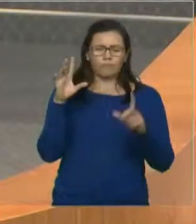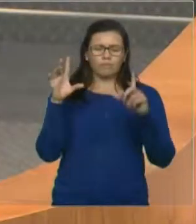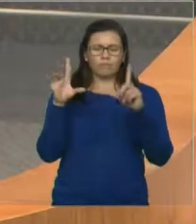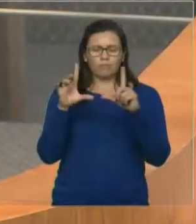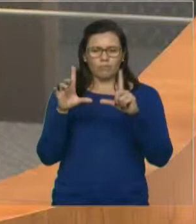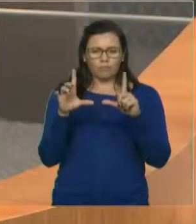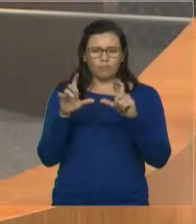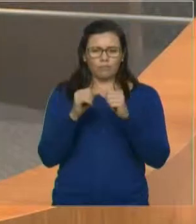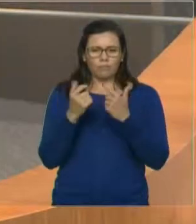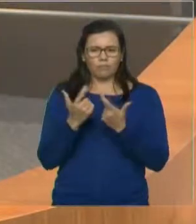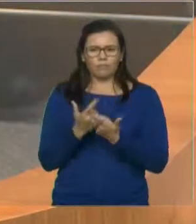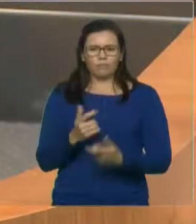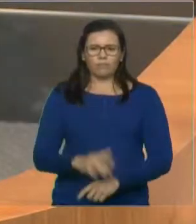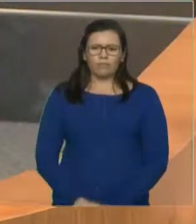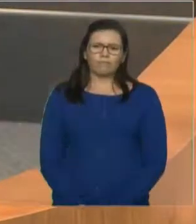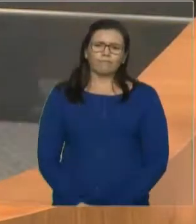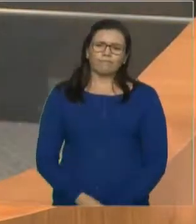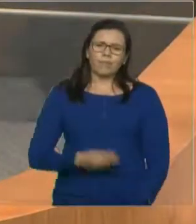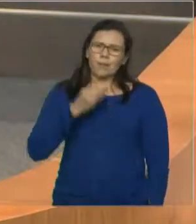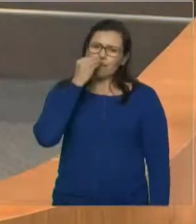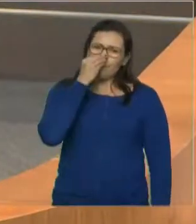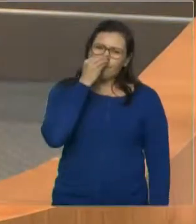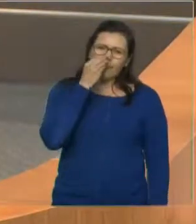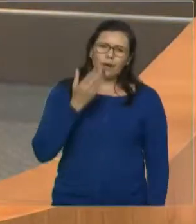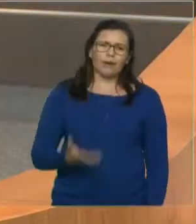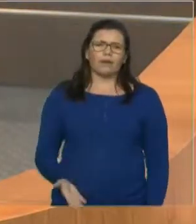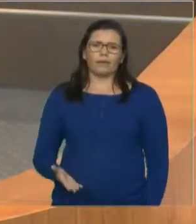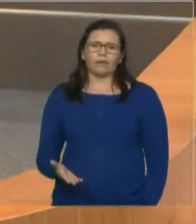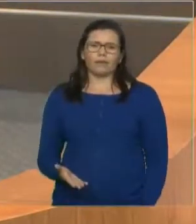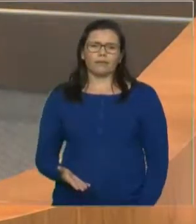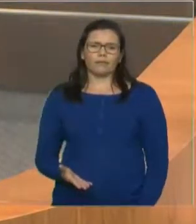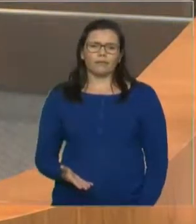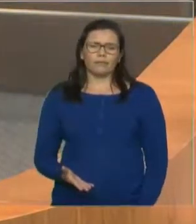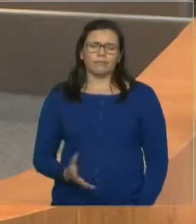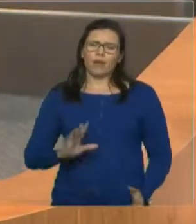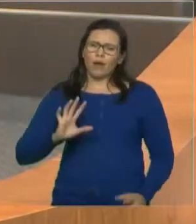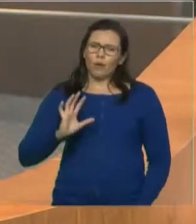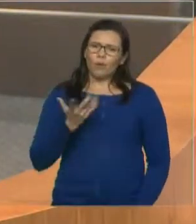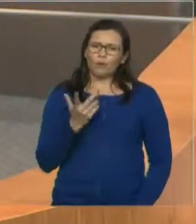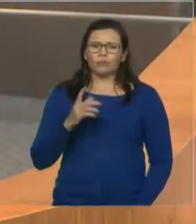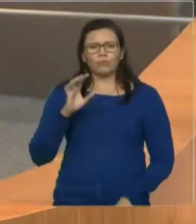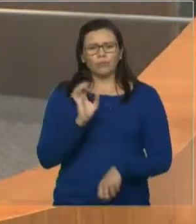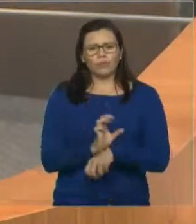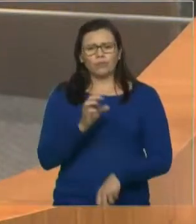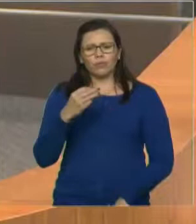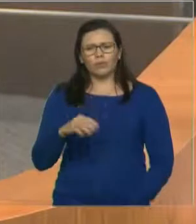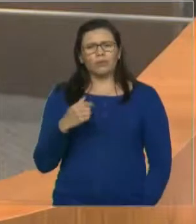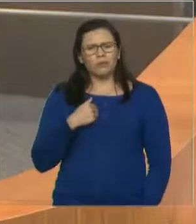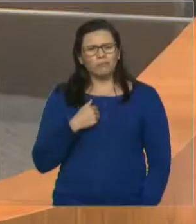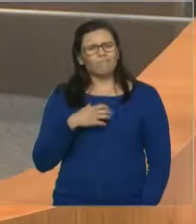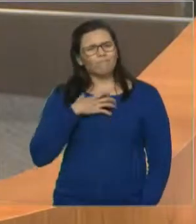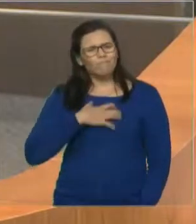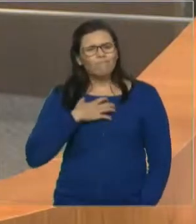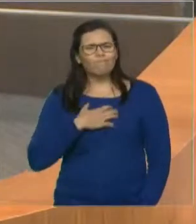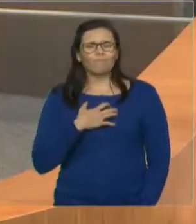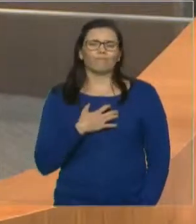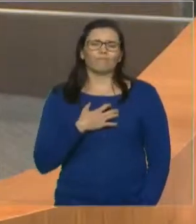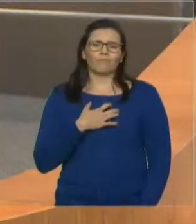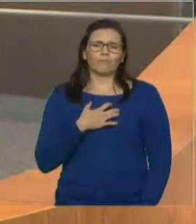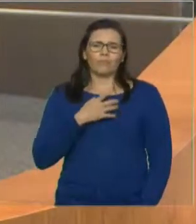pela palhaçada que está acontecendo no nosso estado. Eu fico aqui chateado, deputado Zito Rolim,